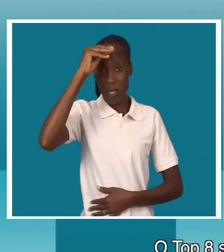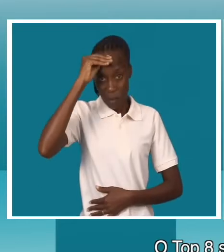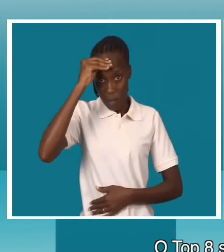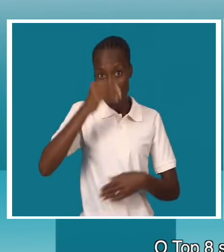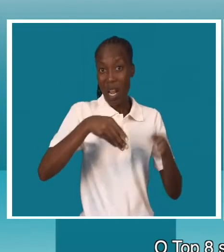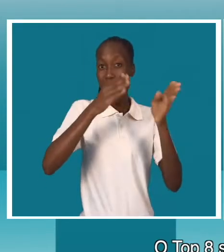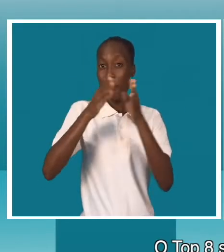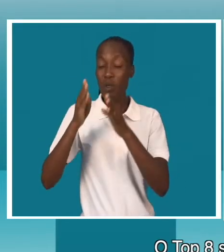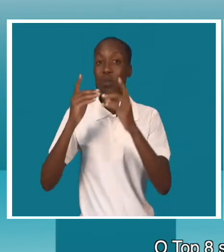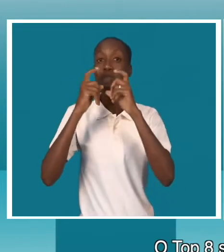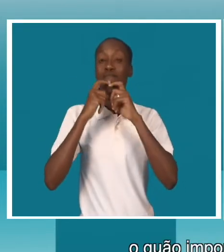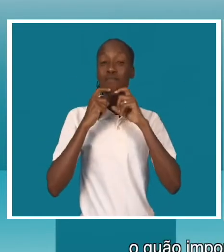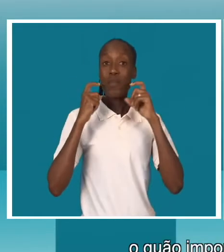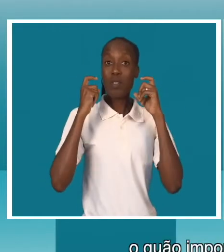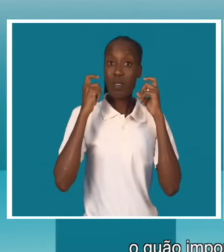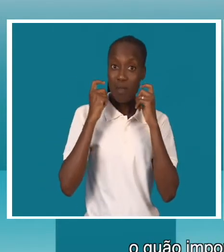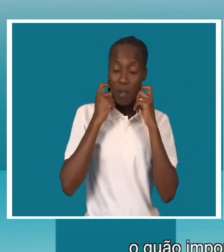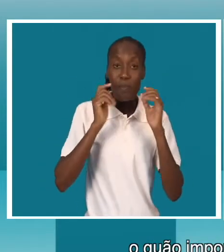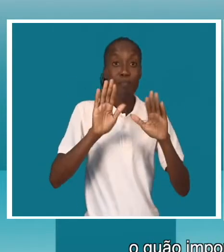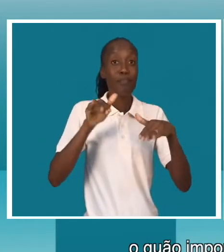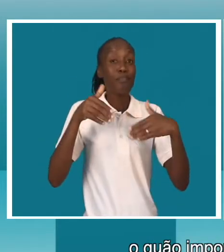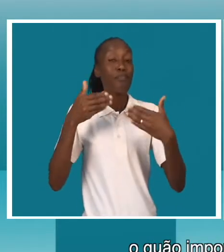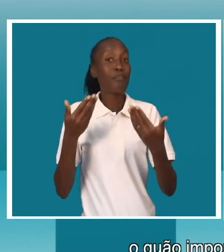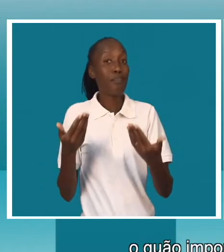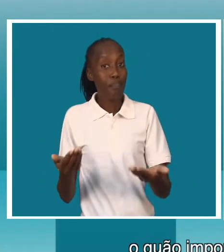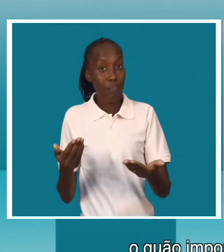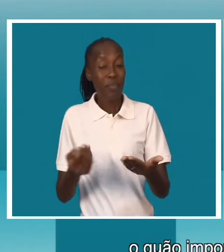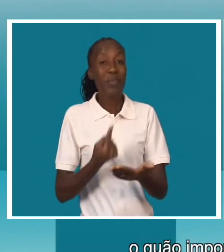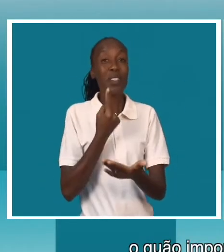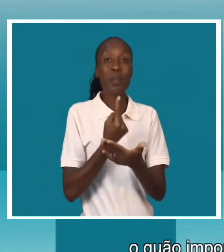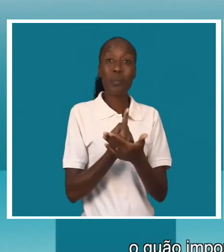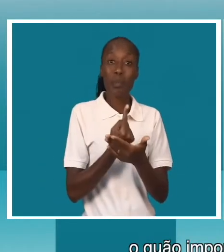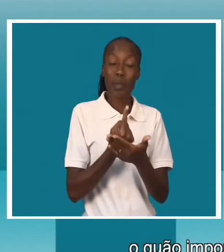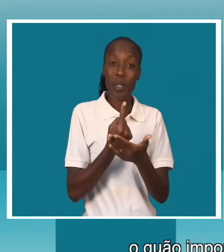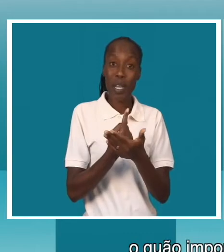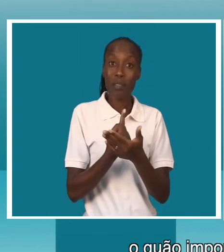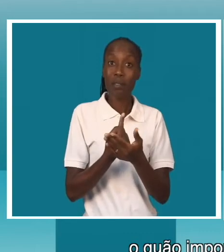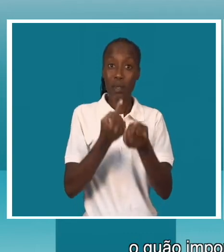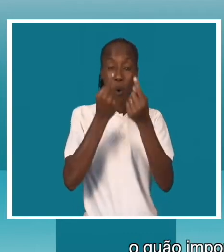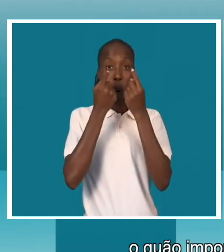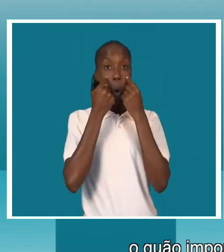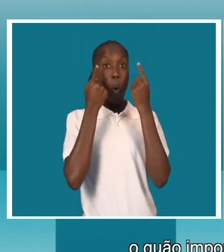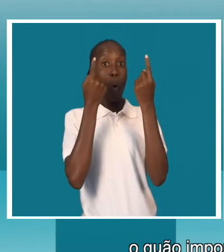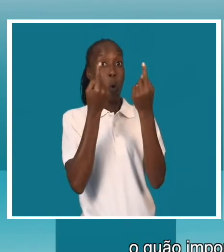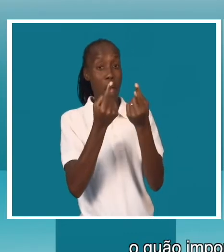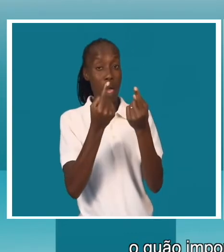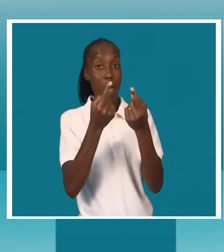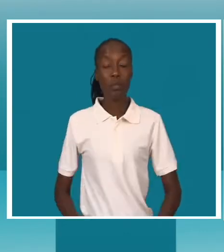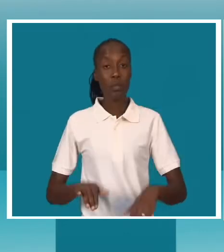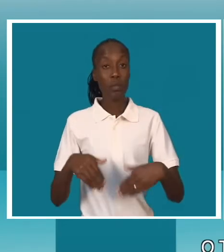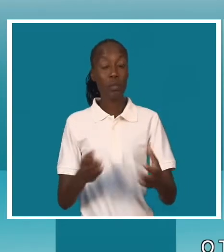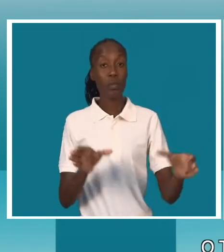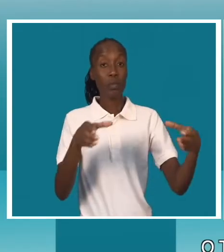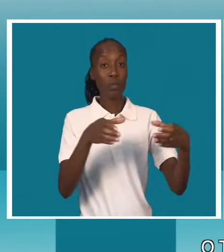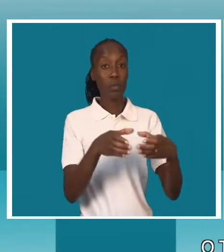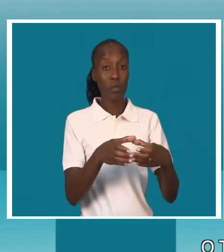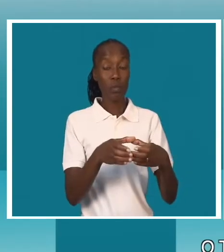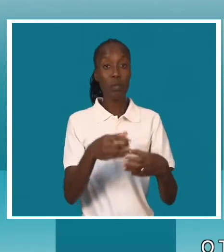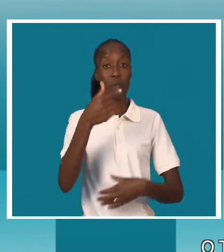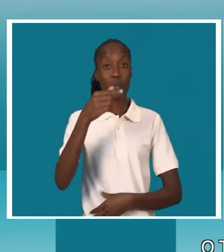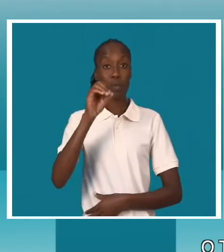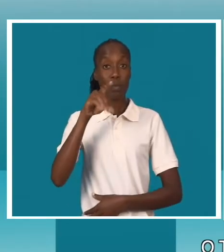e todos os moçulicanos o quanto é importante olharmos para esta parte da inclusão. O torneio top